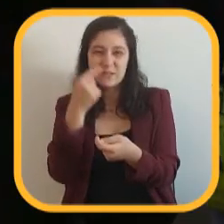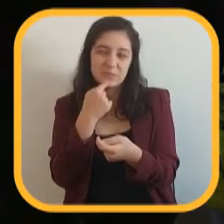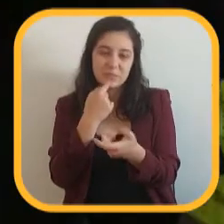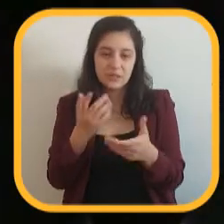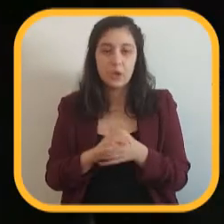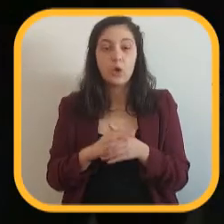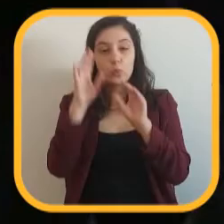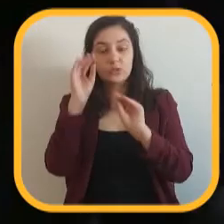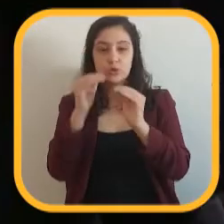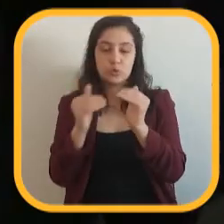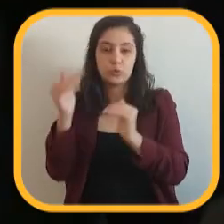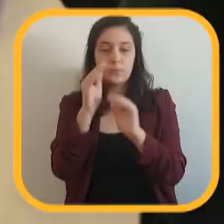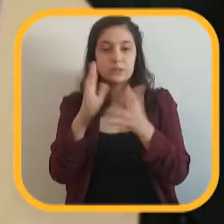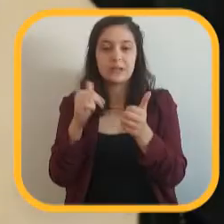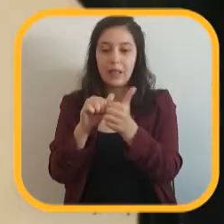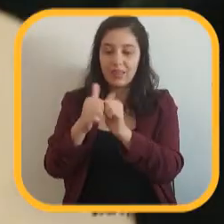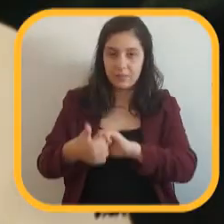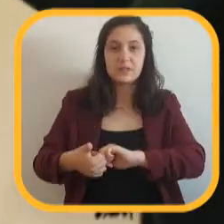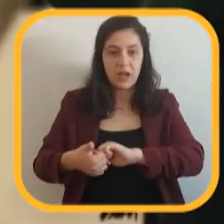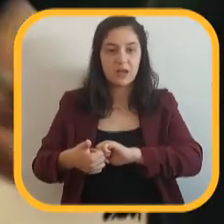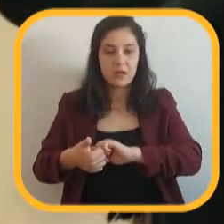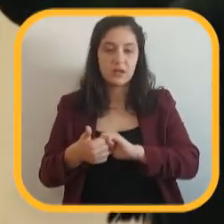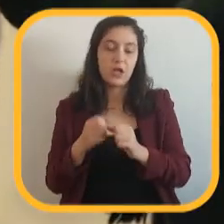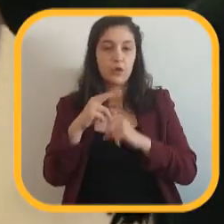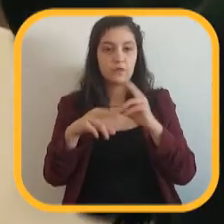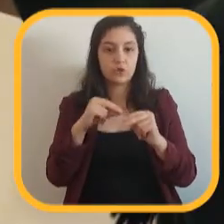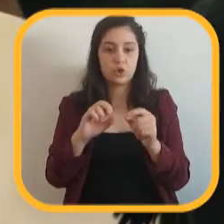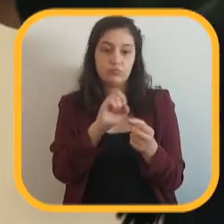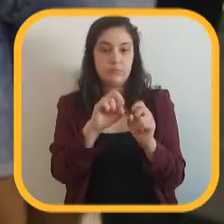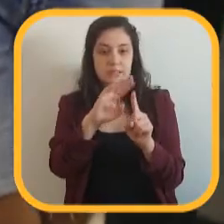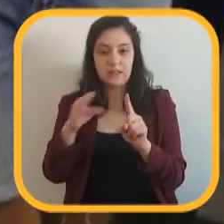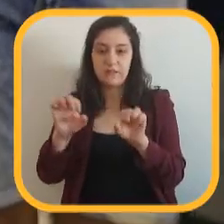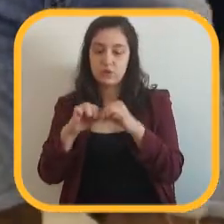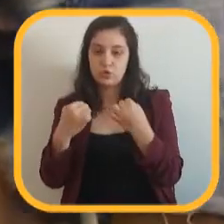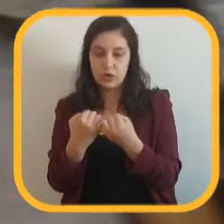O ensino superior deve ter a capacidade de se adaptar às inovações científicas e